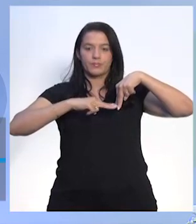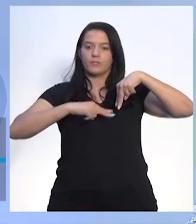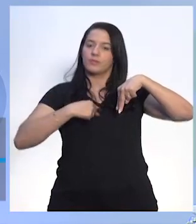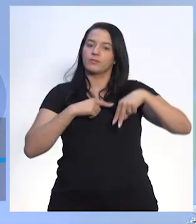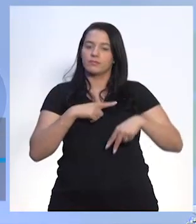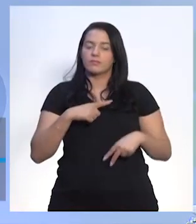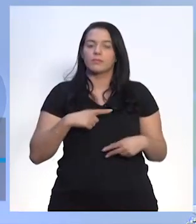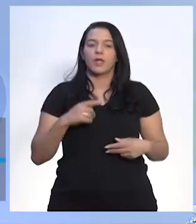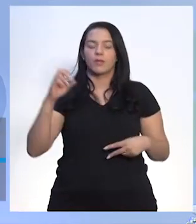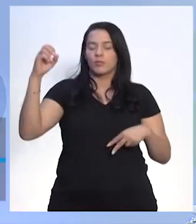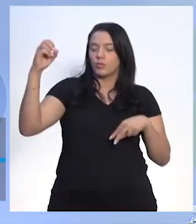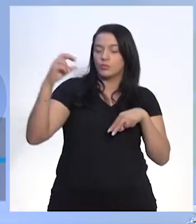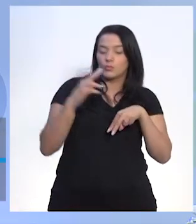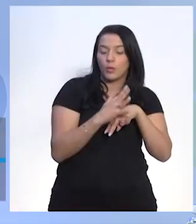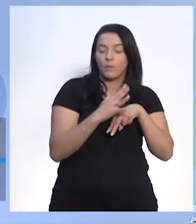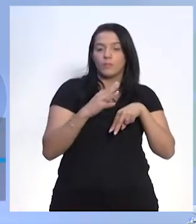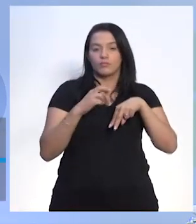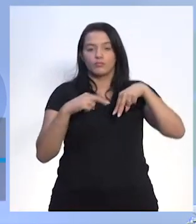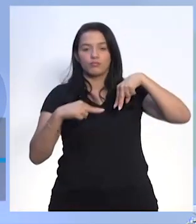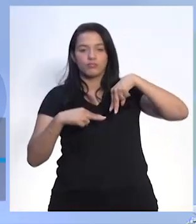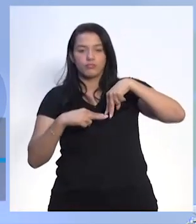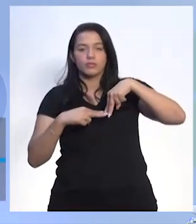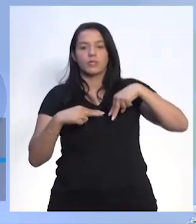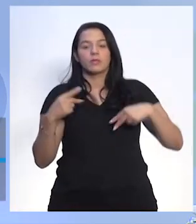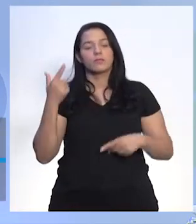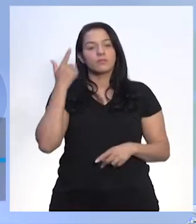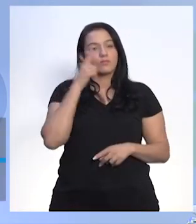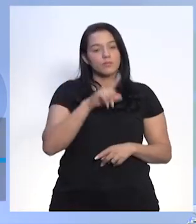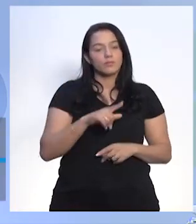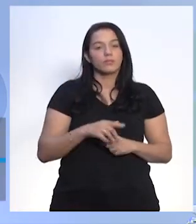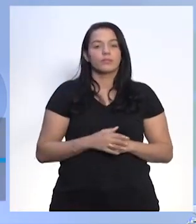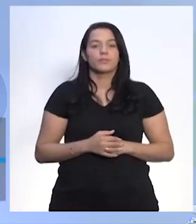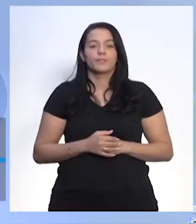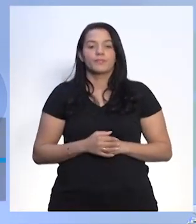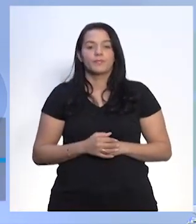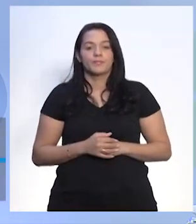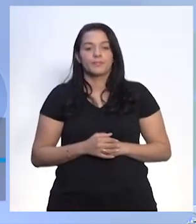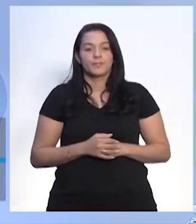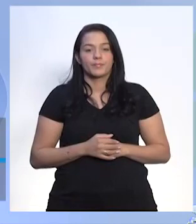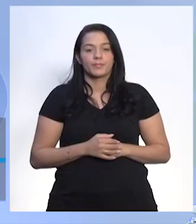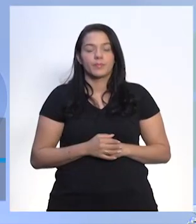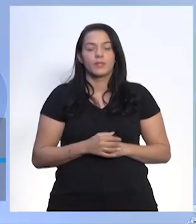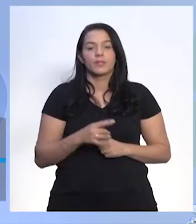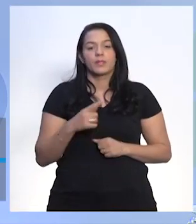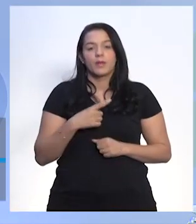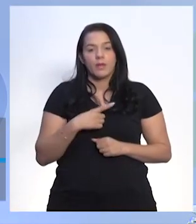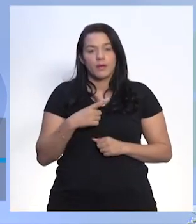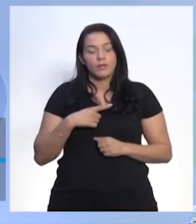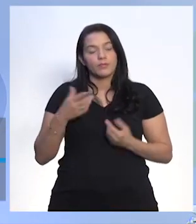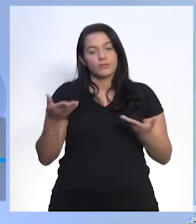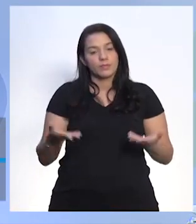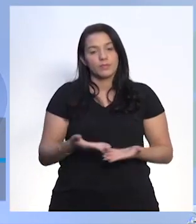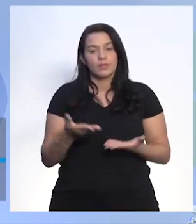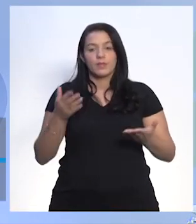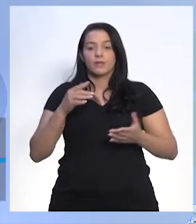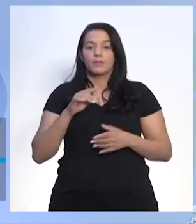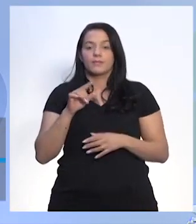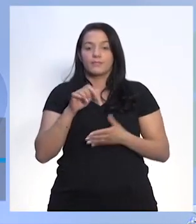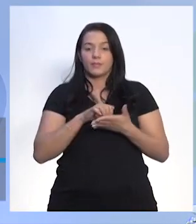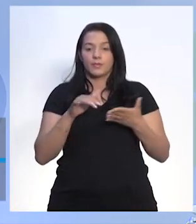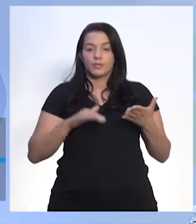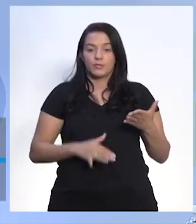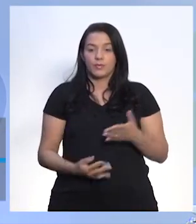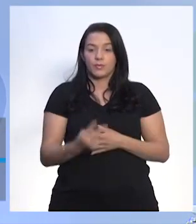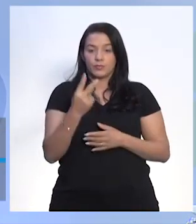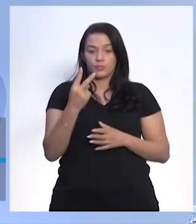Verdade. O Sol está numa única posição e as duas pessoas aí, ele formará a mesma angulação, que é no caso o que acontecia entre os